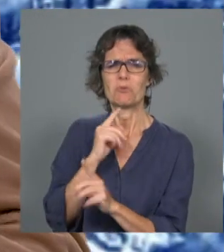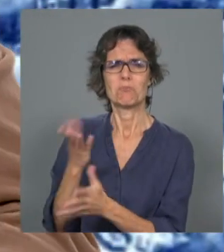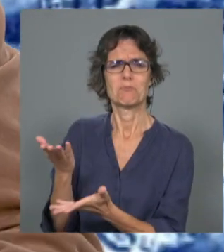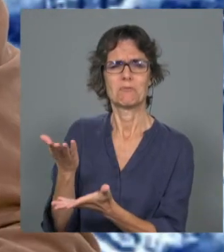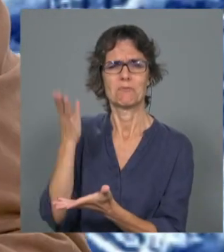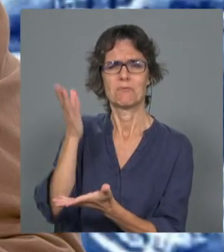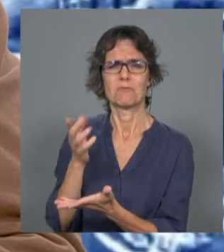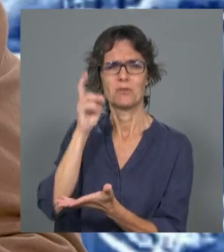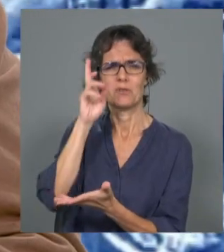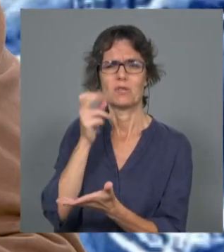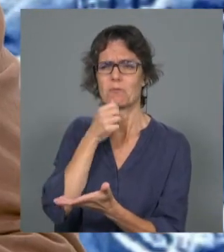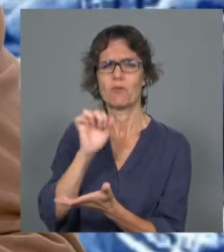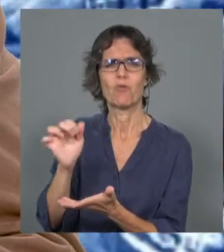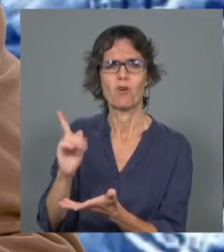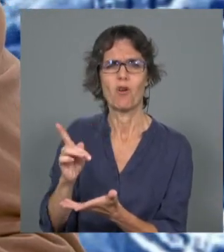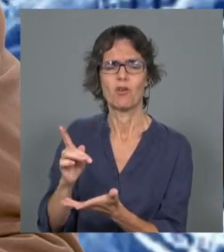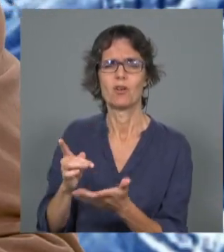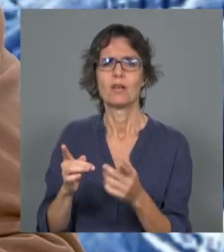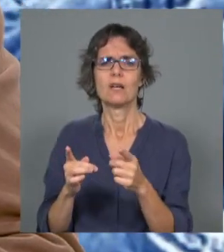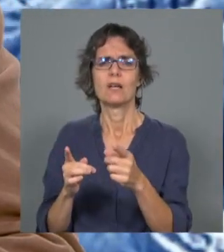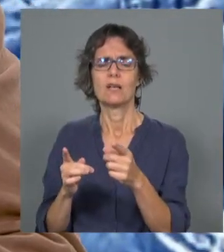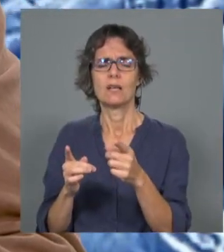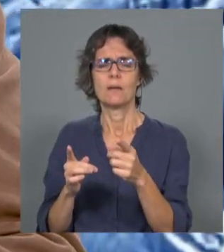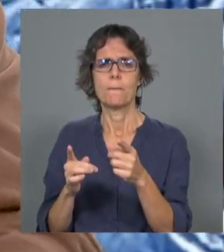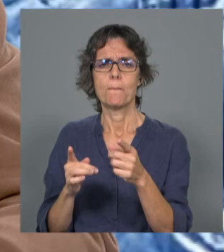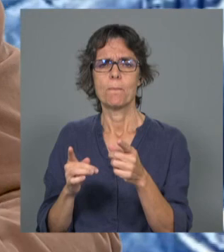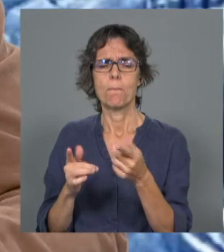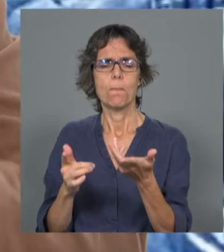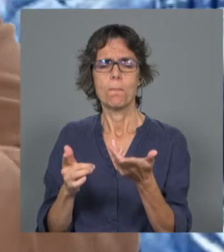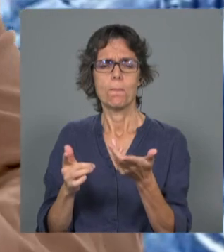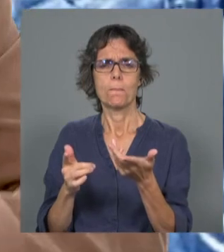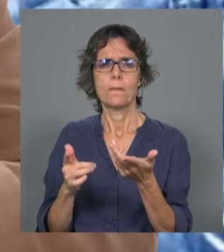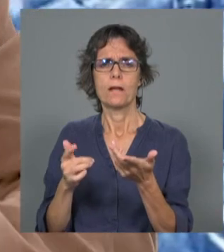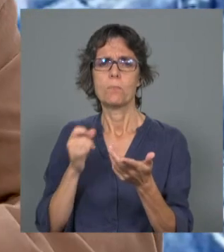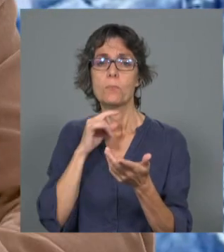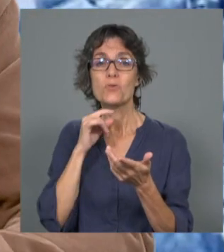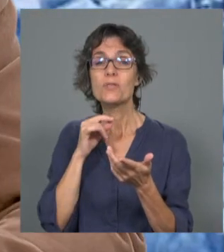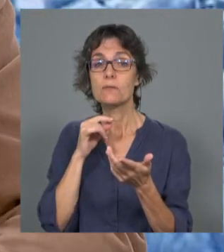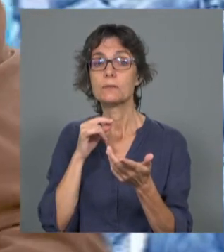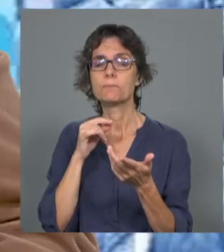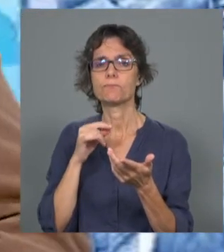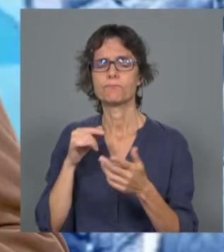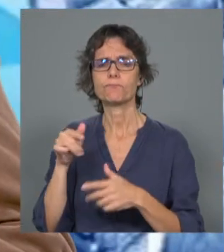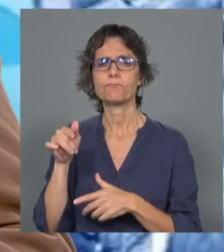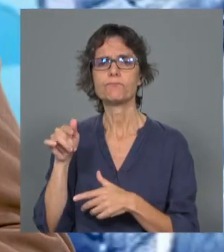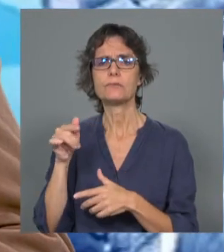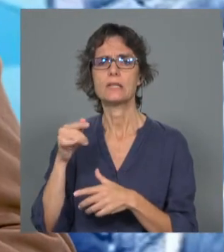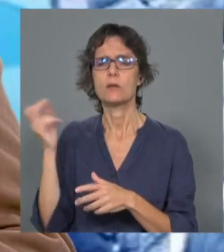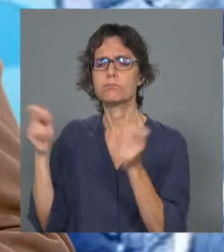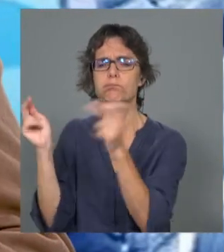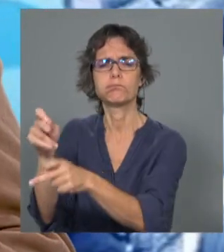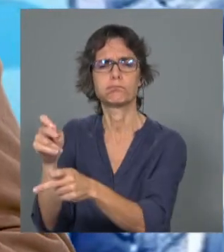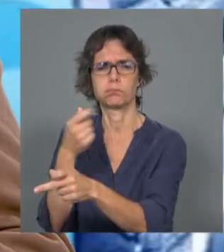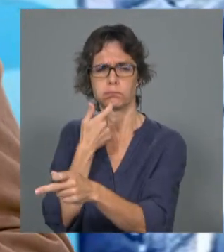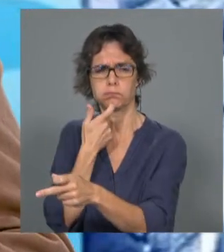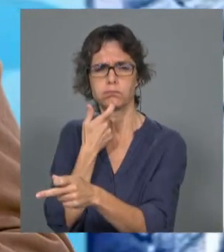convém, não é? E, portanto, vai haver muita carne para canhão, não é? É uma velha